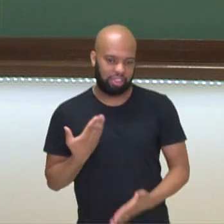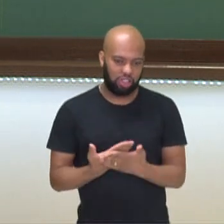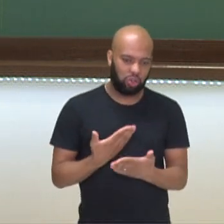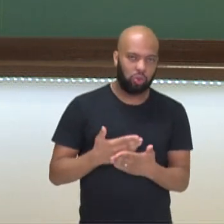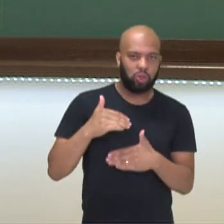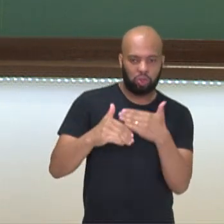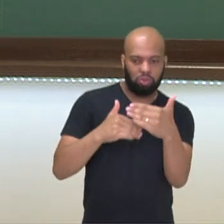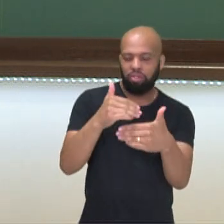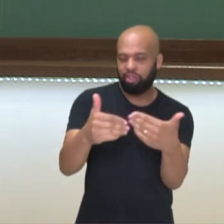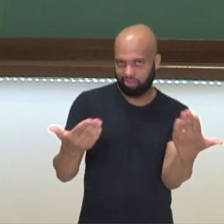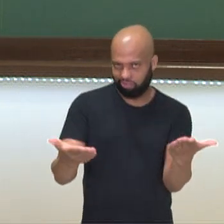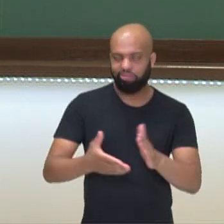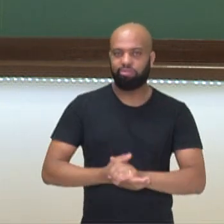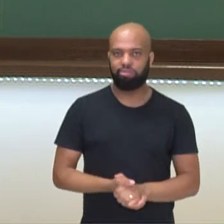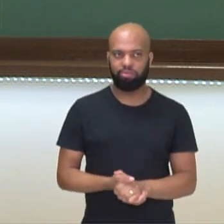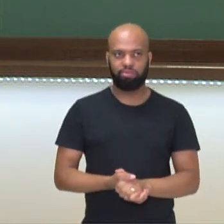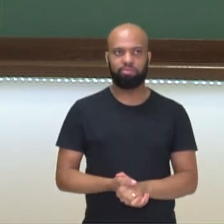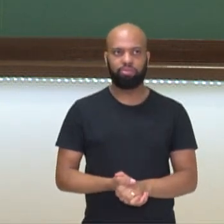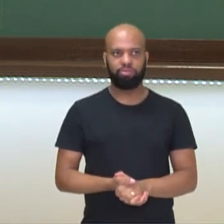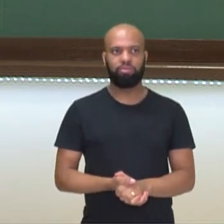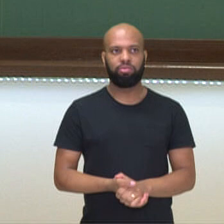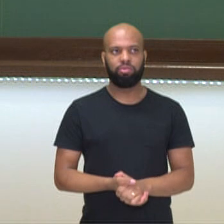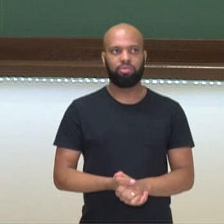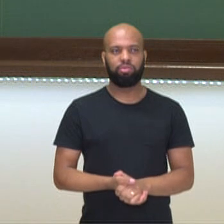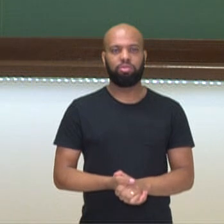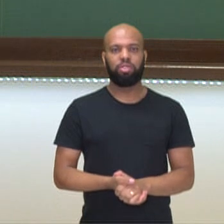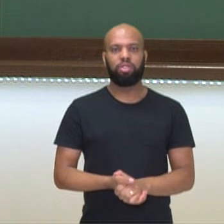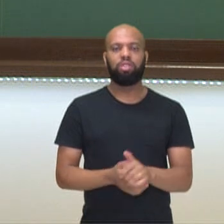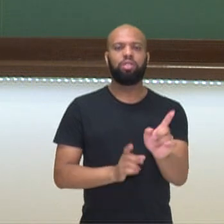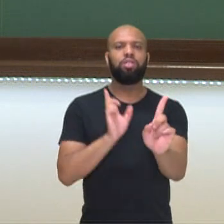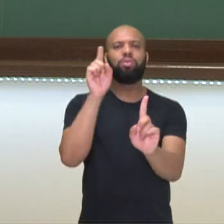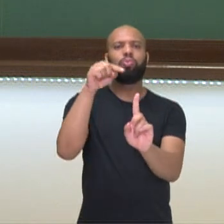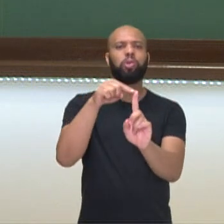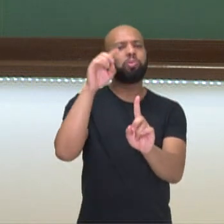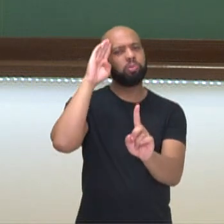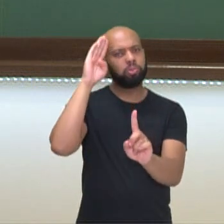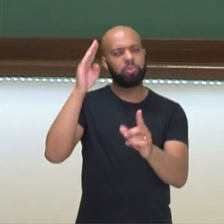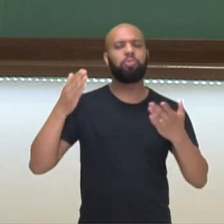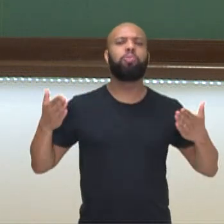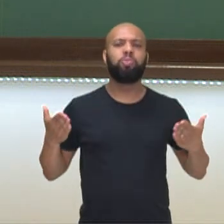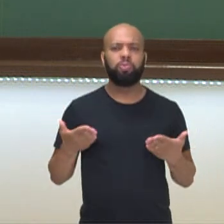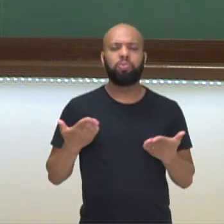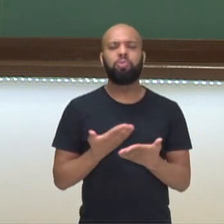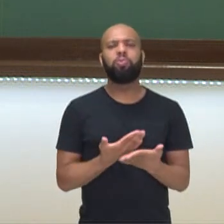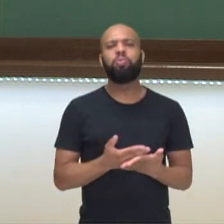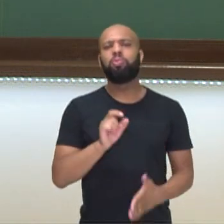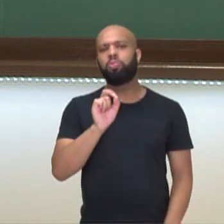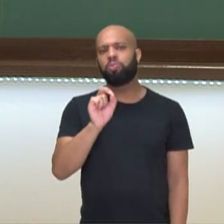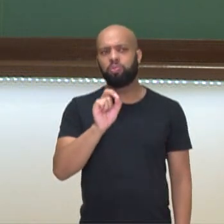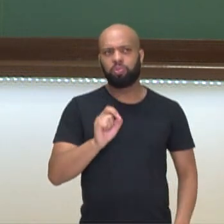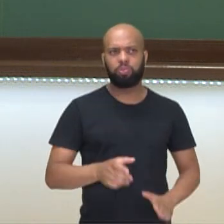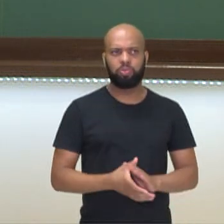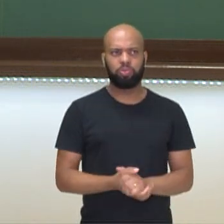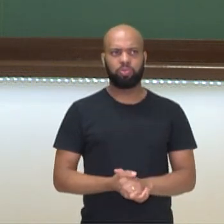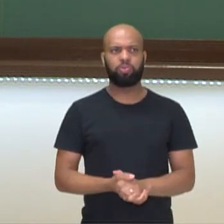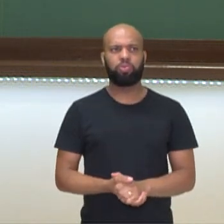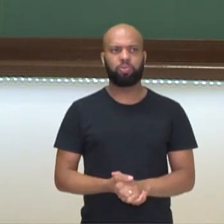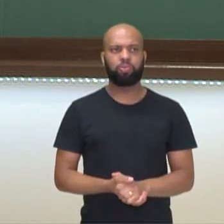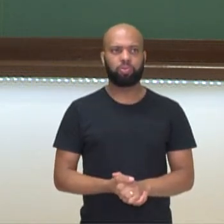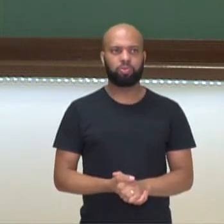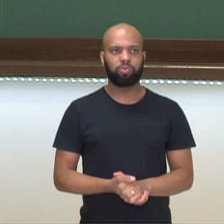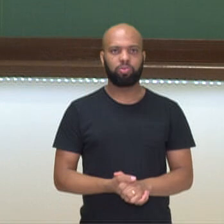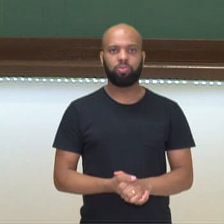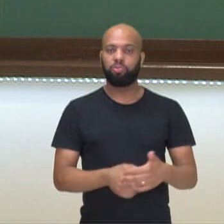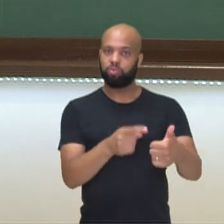os nossos trabalhos, tá ok? Então, como objetivo principal dessa aula, como objetivos que nós temos para com